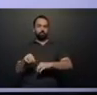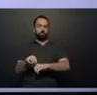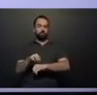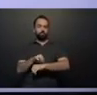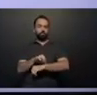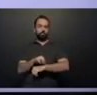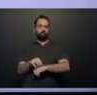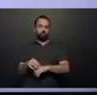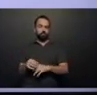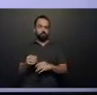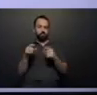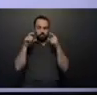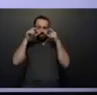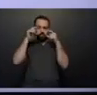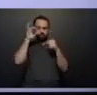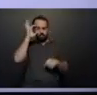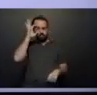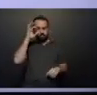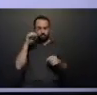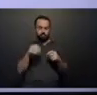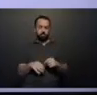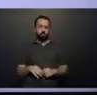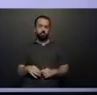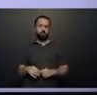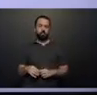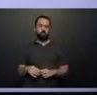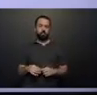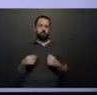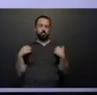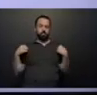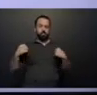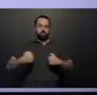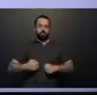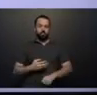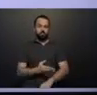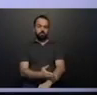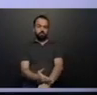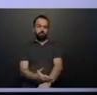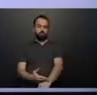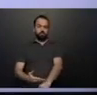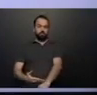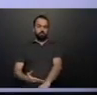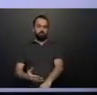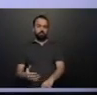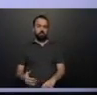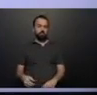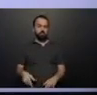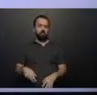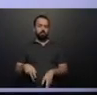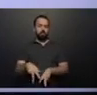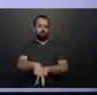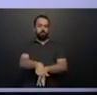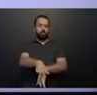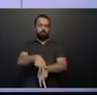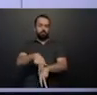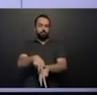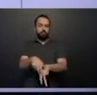fechado, óculos de proteção, jaleco de manga comprida e calça